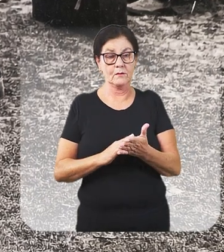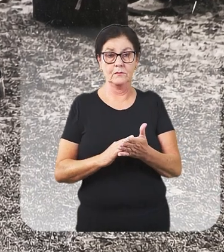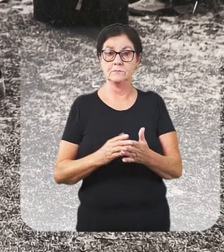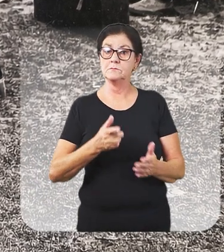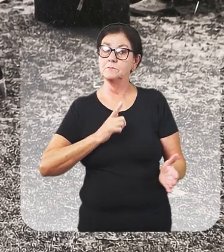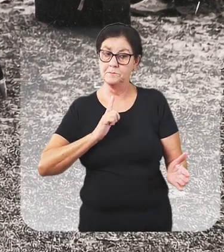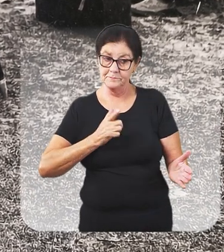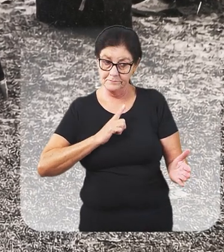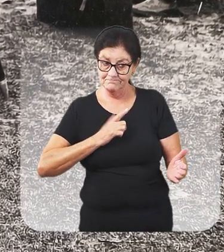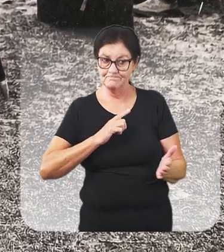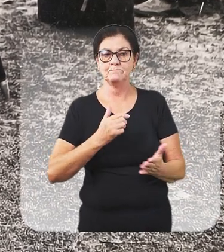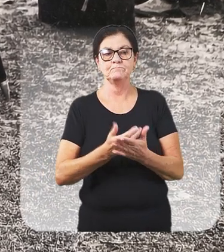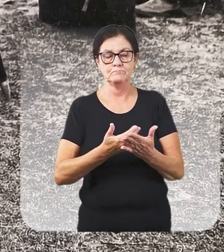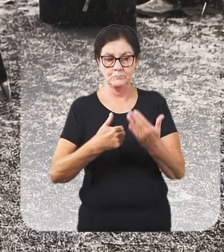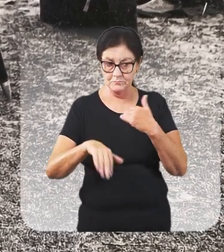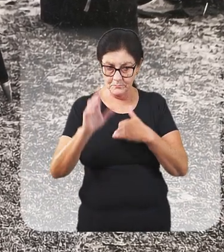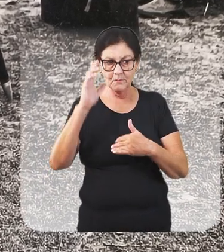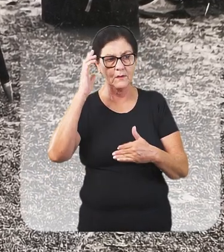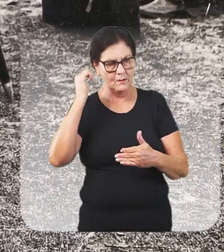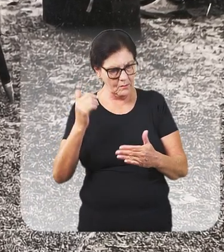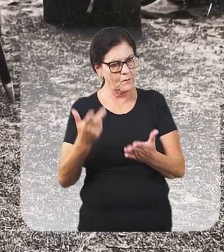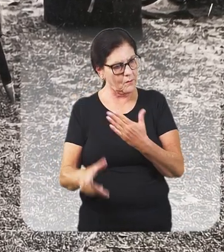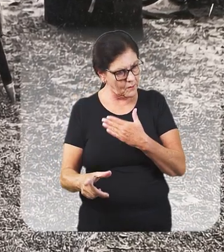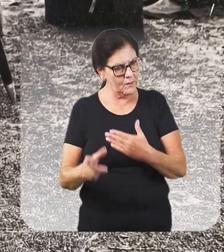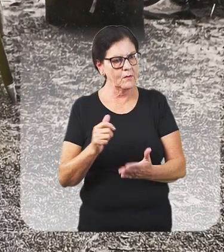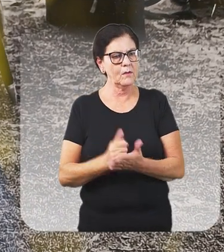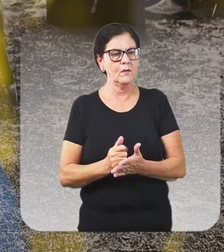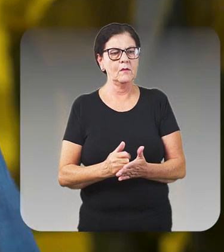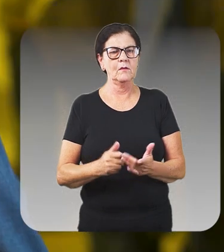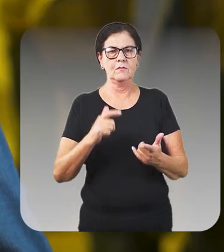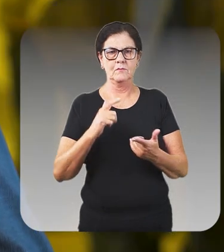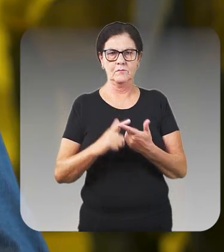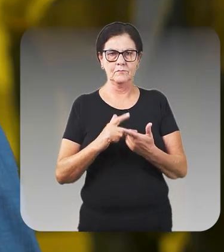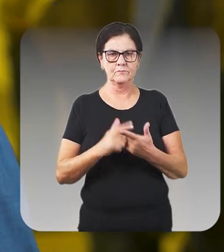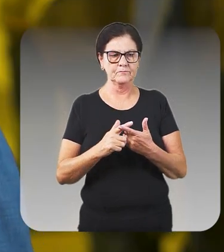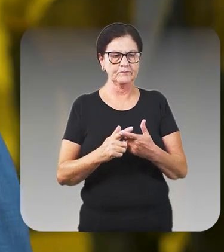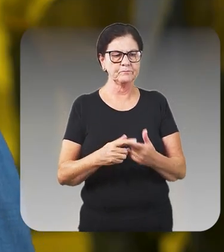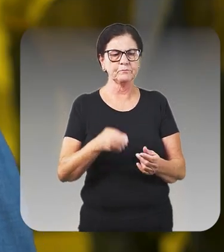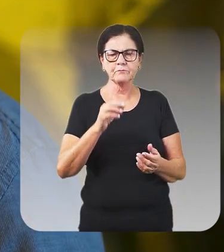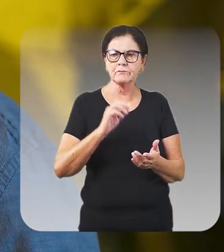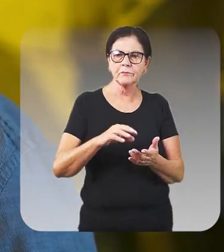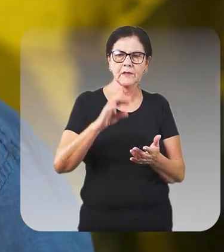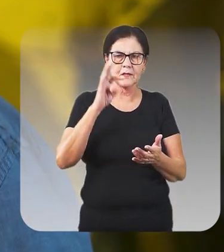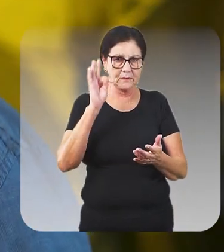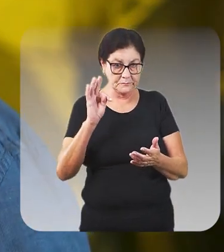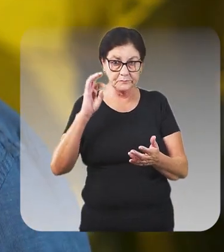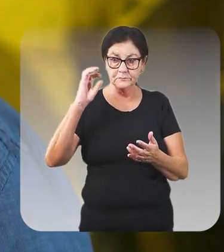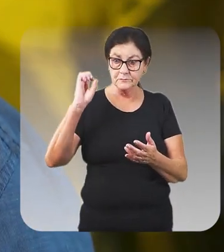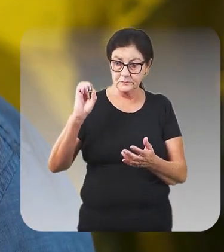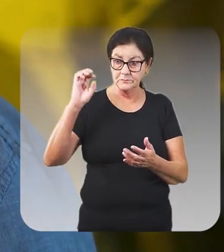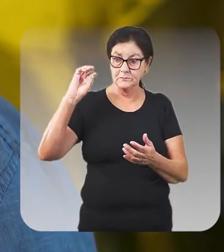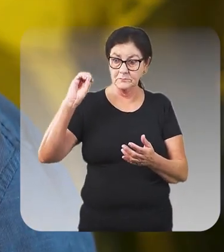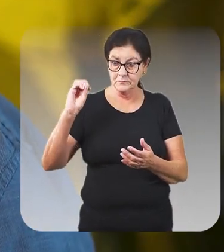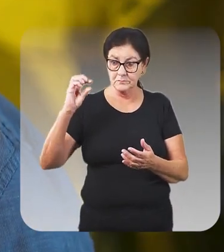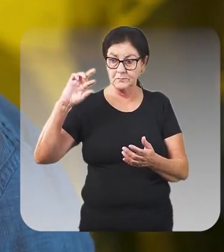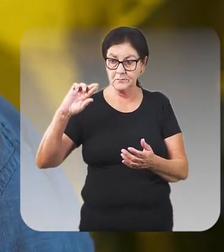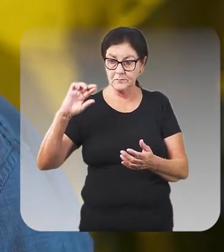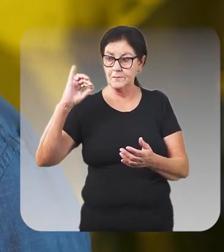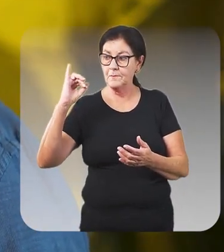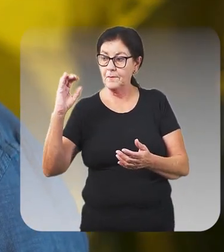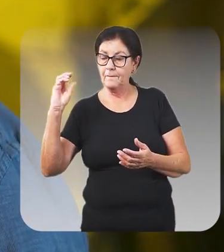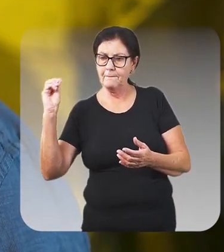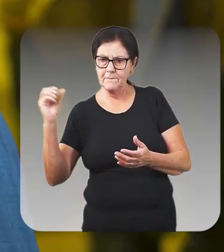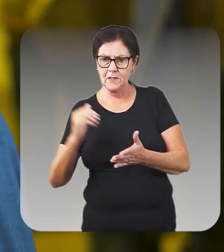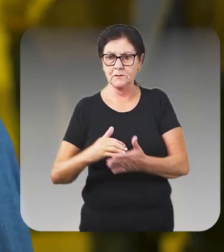ele aprendia o básico, marchar, atirar. Então esse militar teórico, que o José Murilo de Carvalho chama de